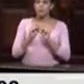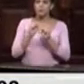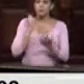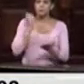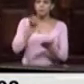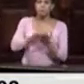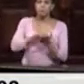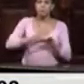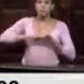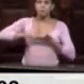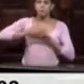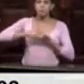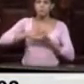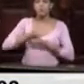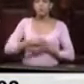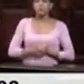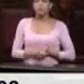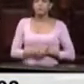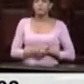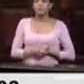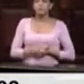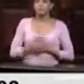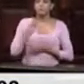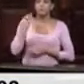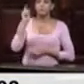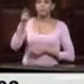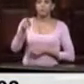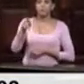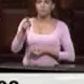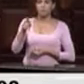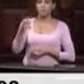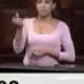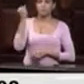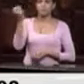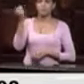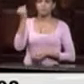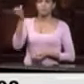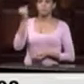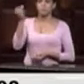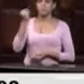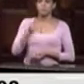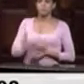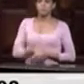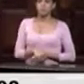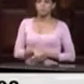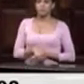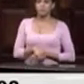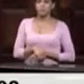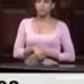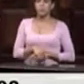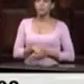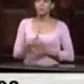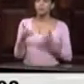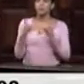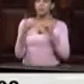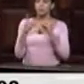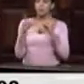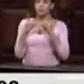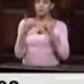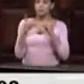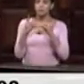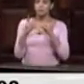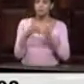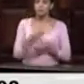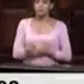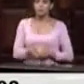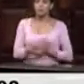a folha de nativos e pensionistas do DETRAN com repasse desses